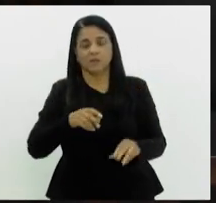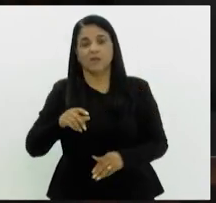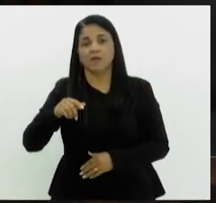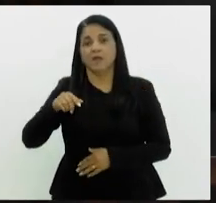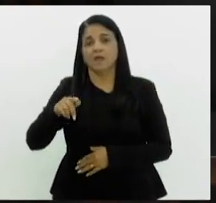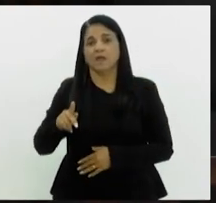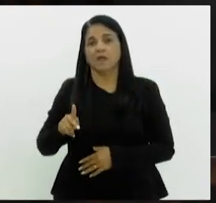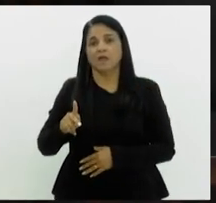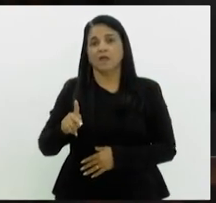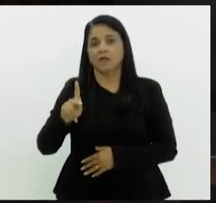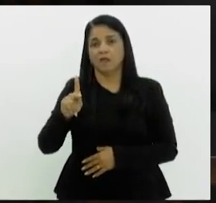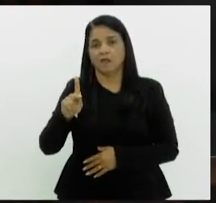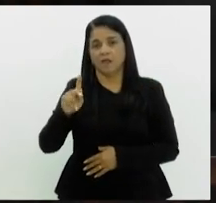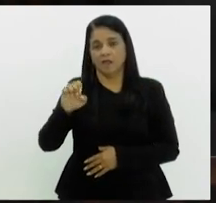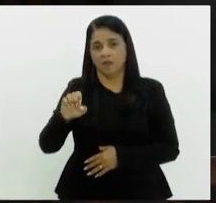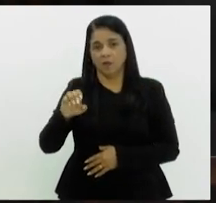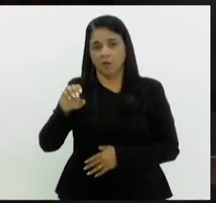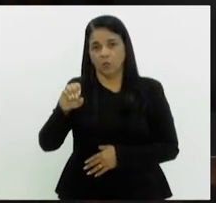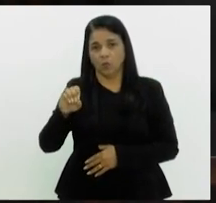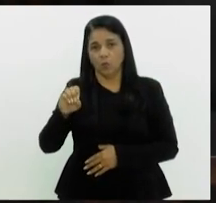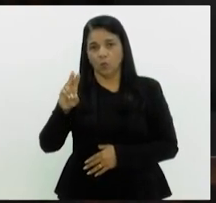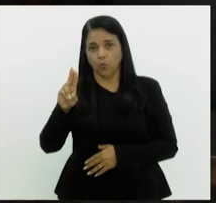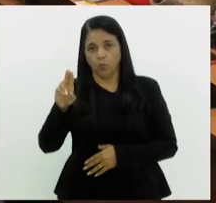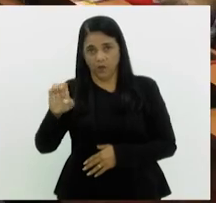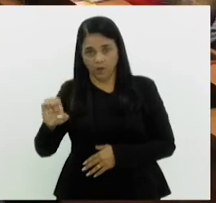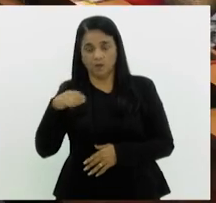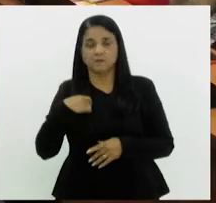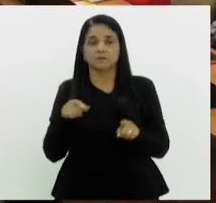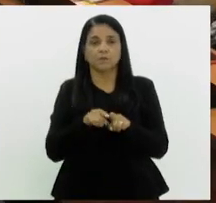Agradecer a senhora Nancy Rosa,